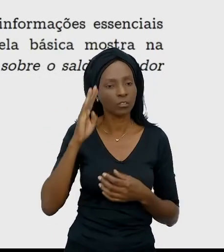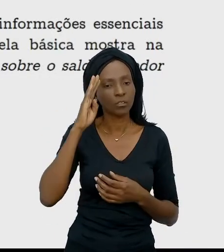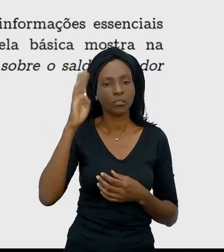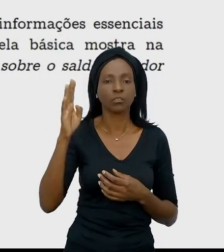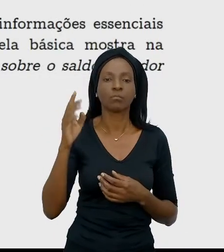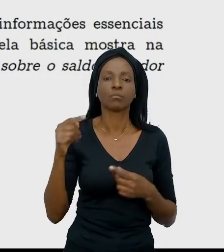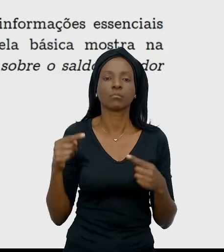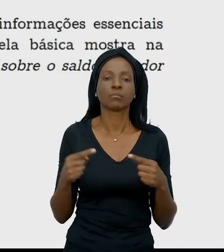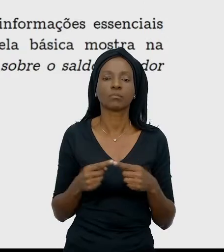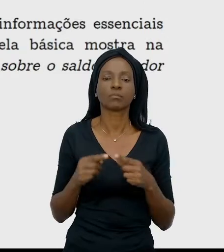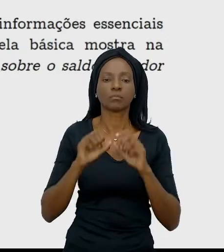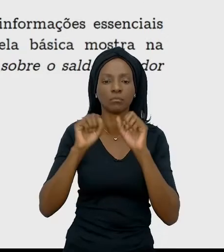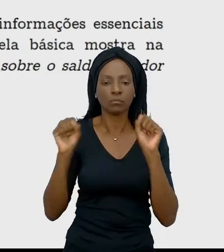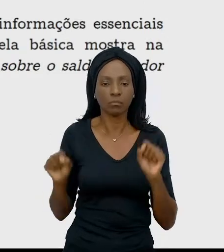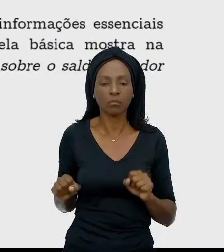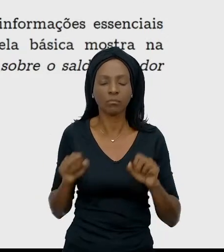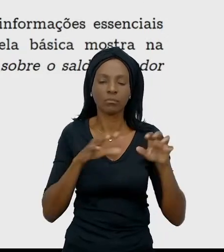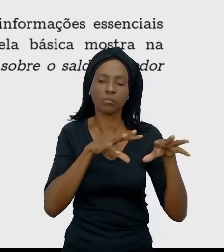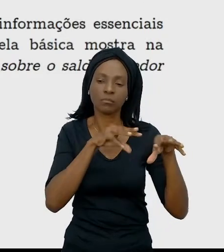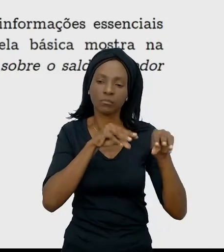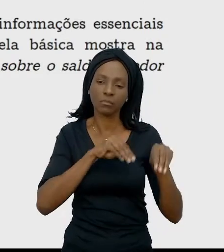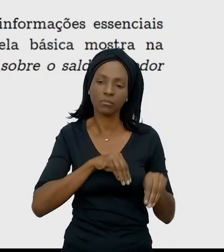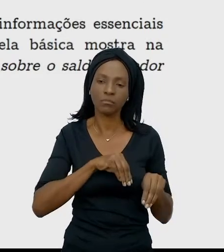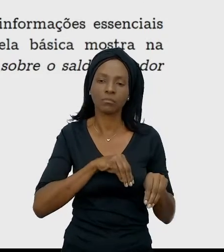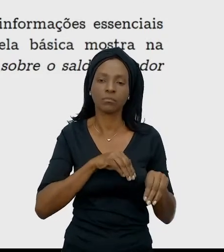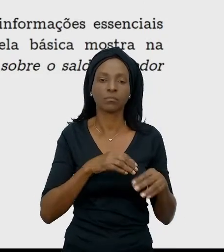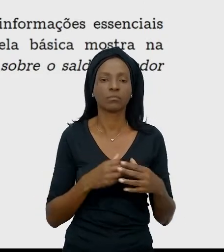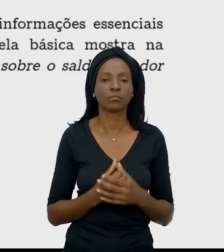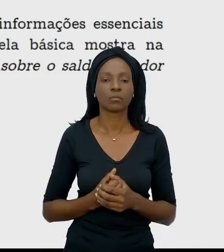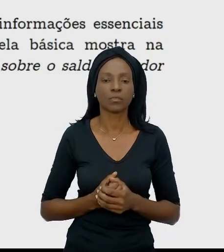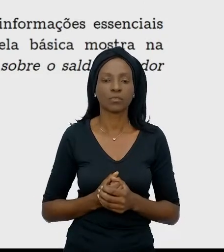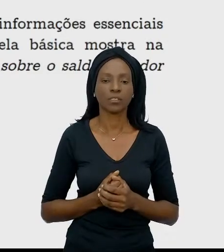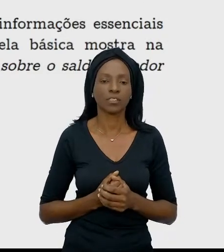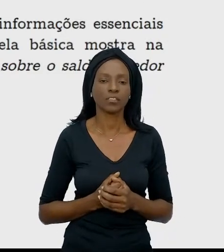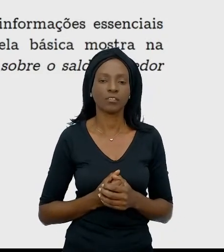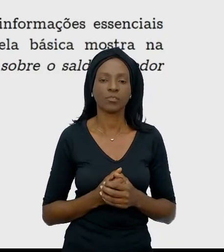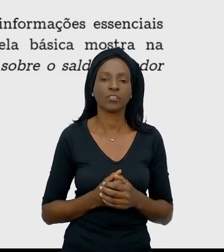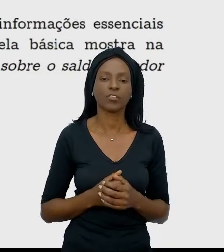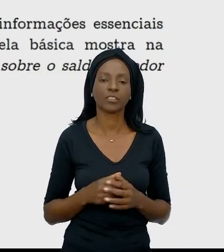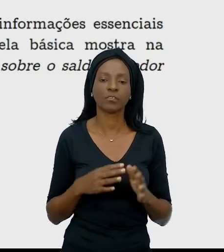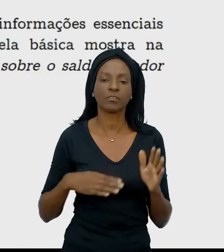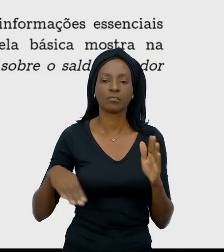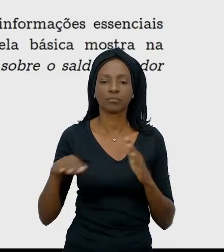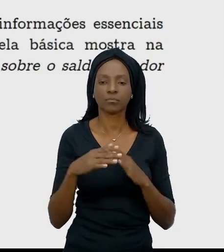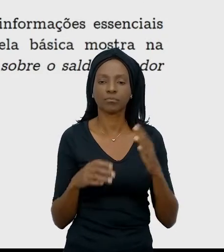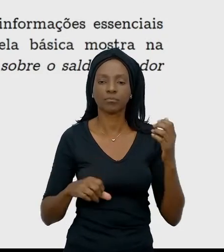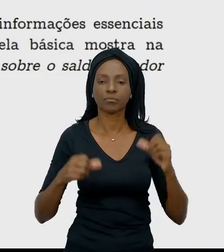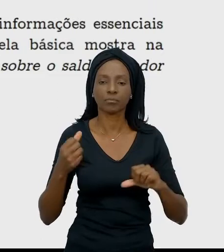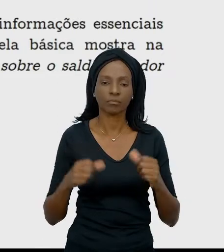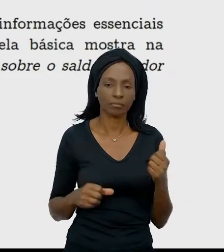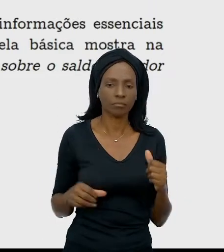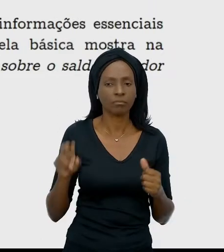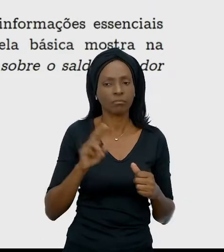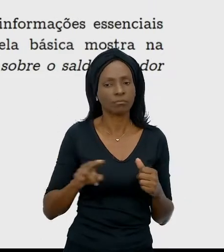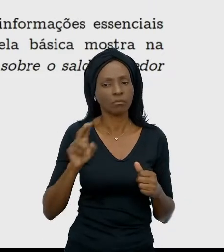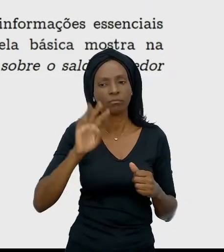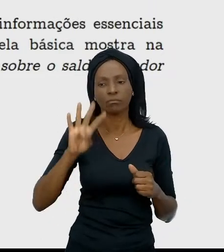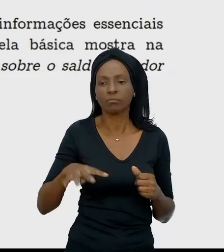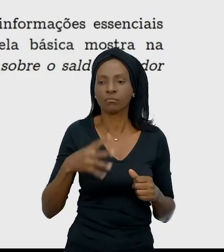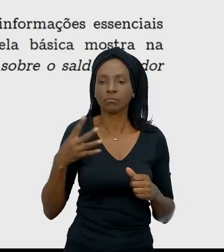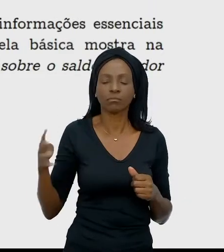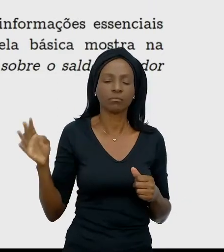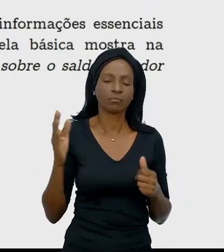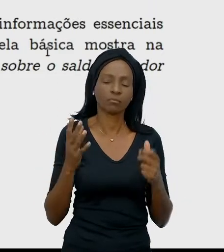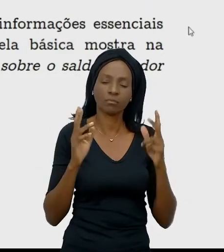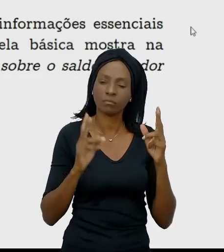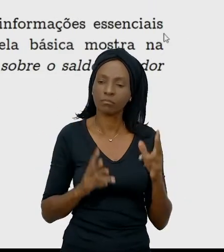informação essencial sobre o sistema de amortização. Em todas as análises, utilizaremos a mesma tabela